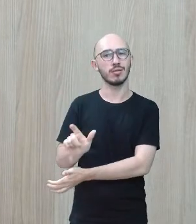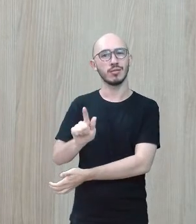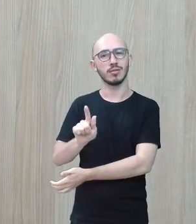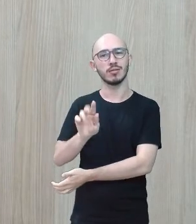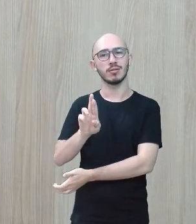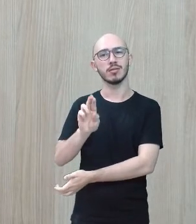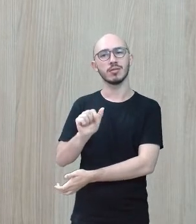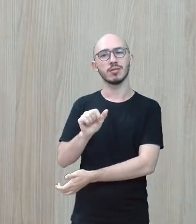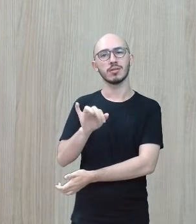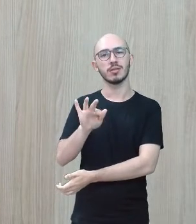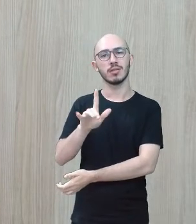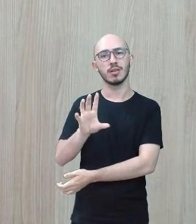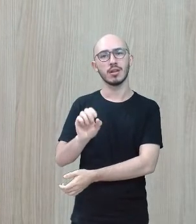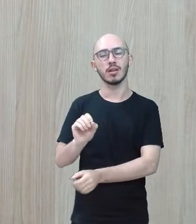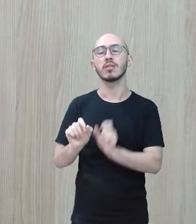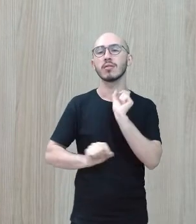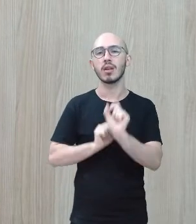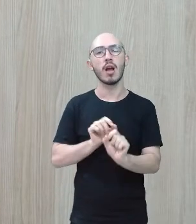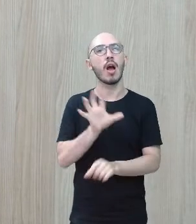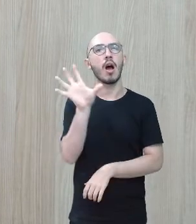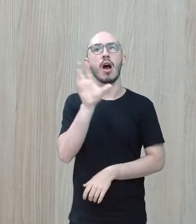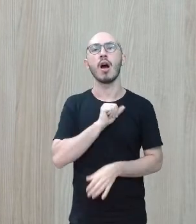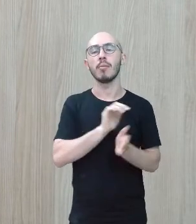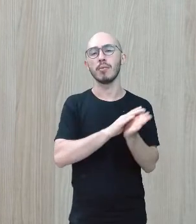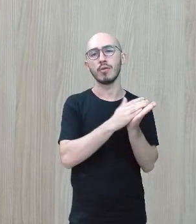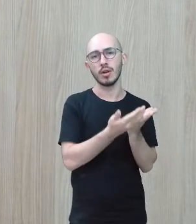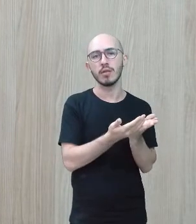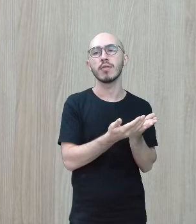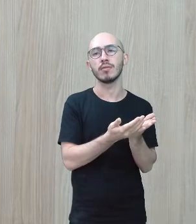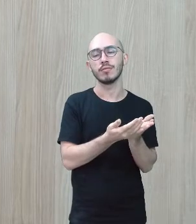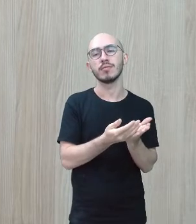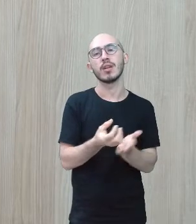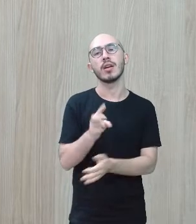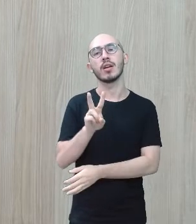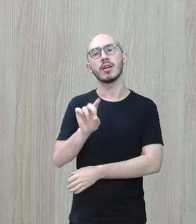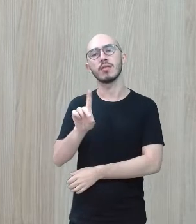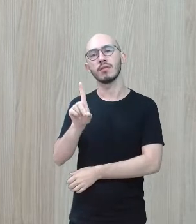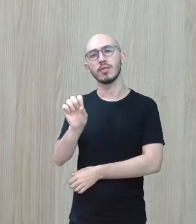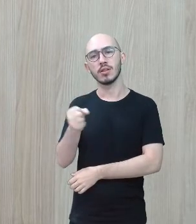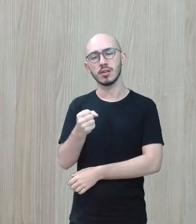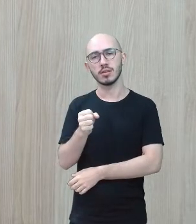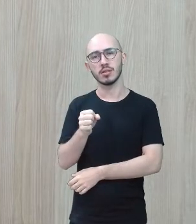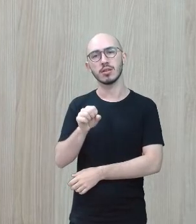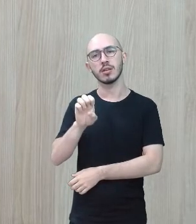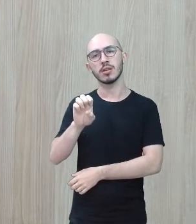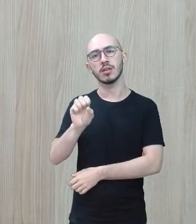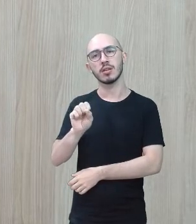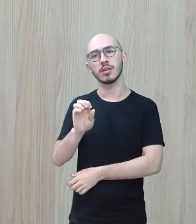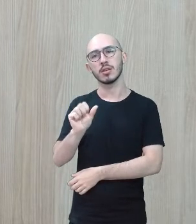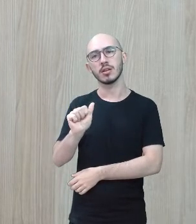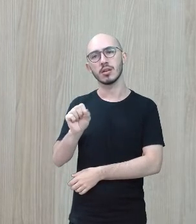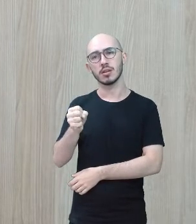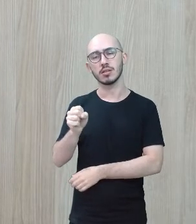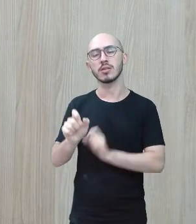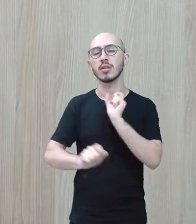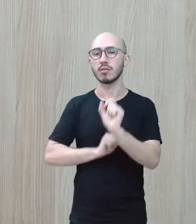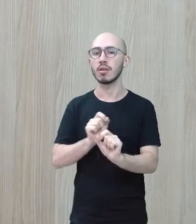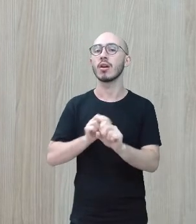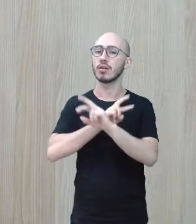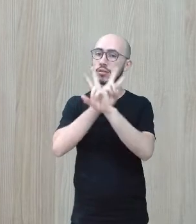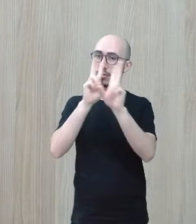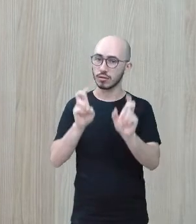uma inferência, adoro Vidas Secas. Eu acho que ele é muito crítico e muito perspicaz quando ele aborda a